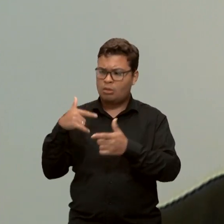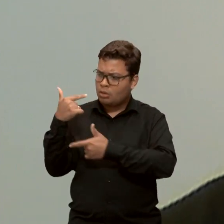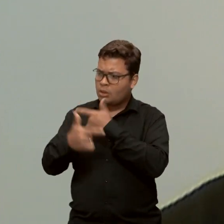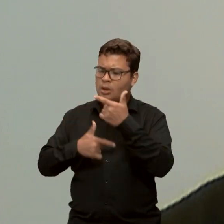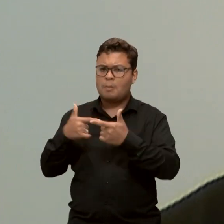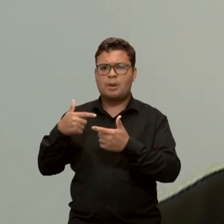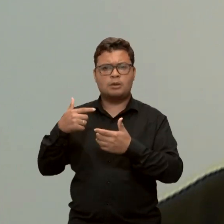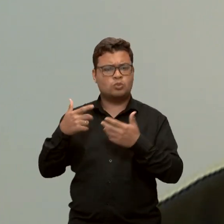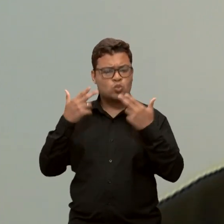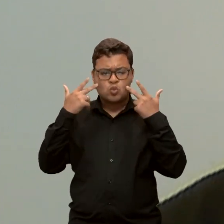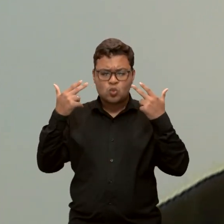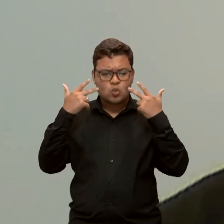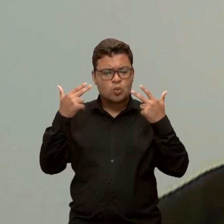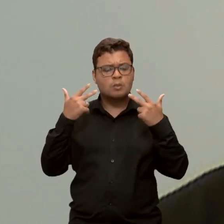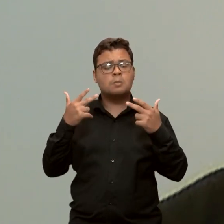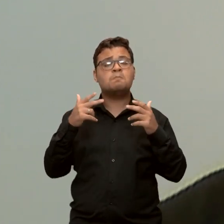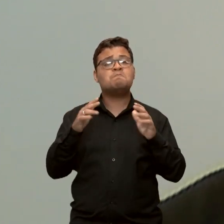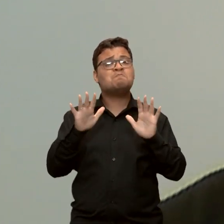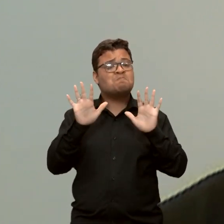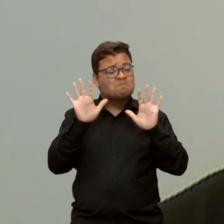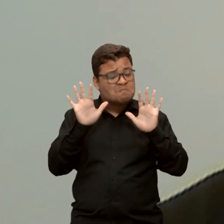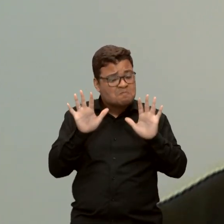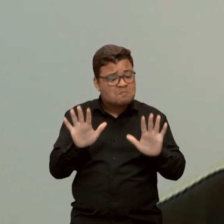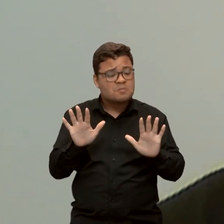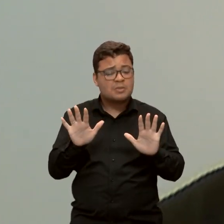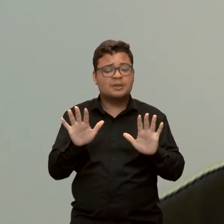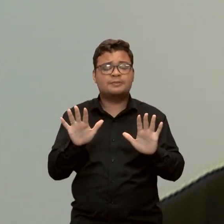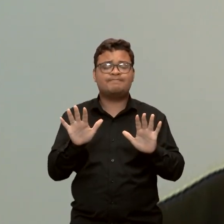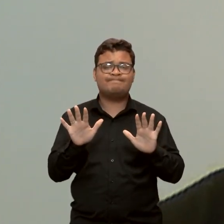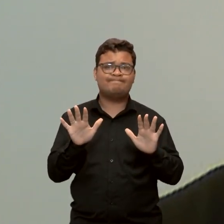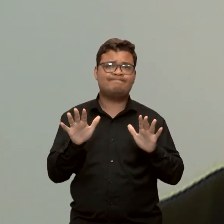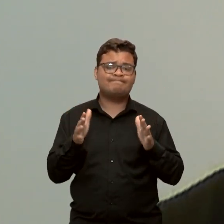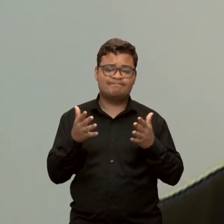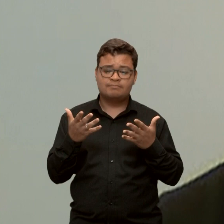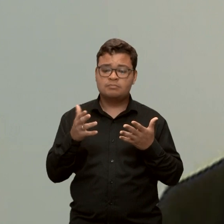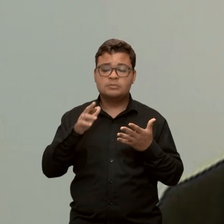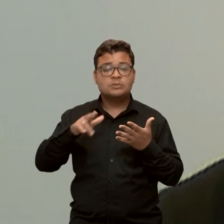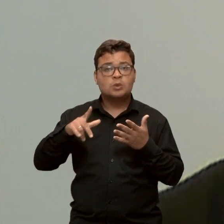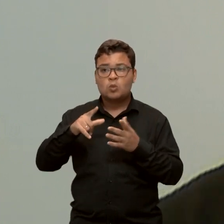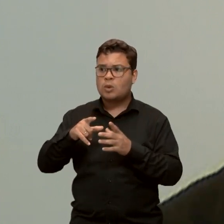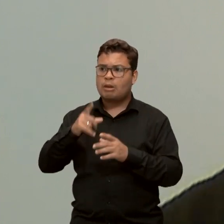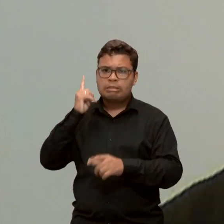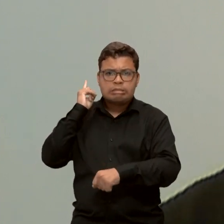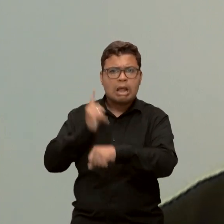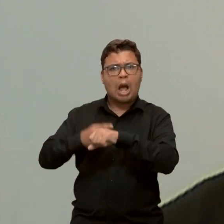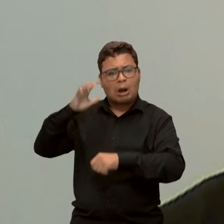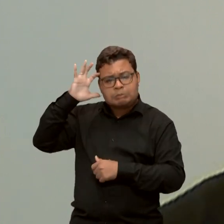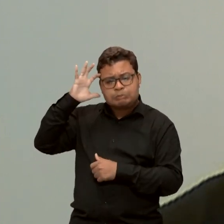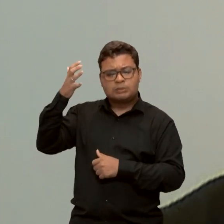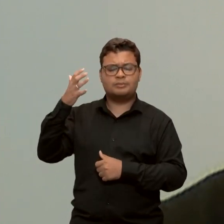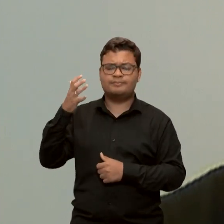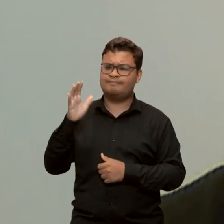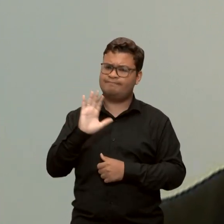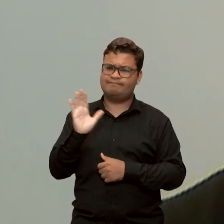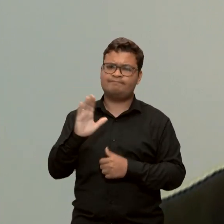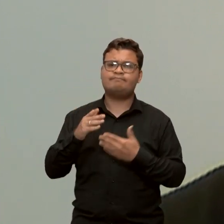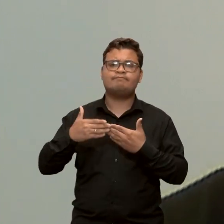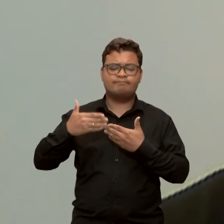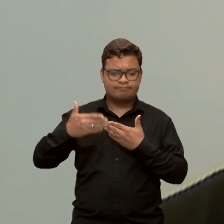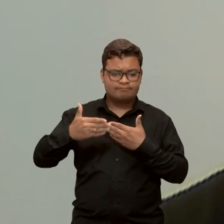controle populacional do mosquito da espécie Aedes aegypti. Então, a gente já está com todos o nosso